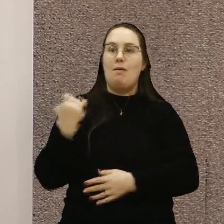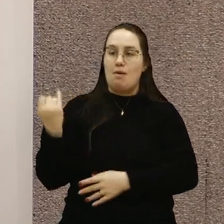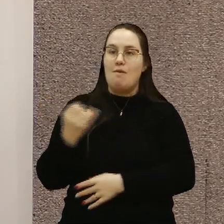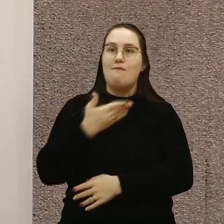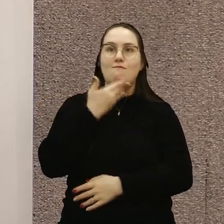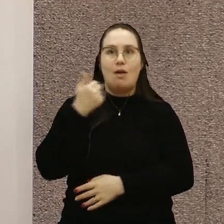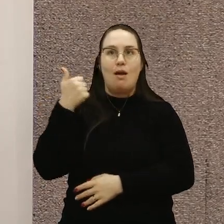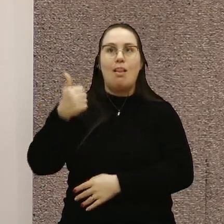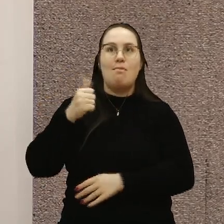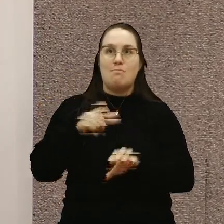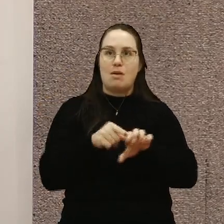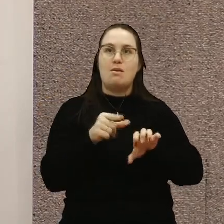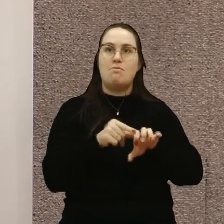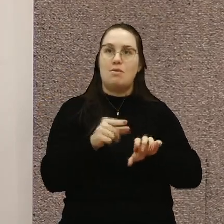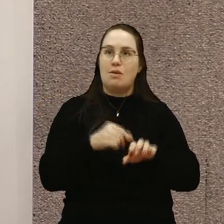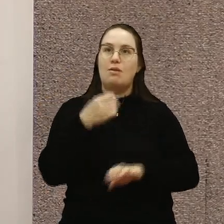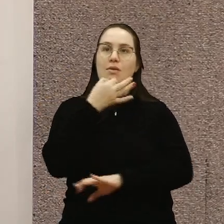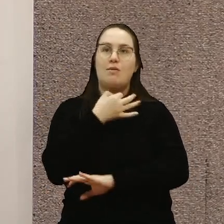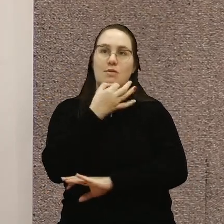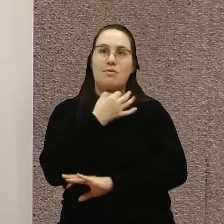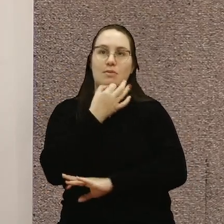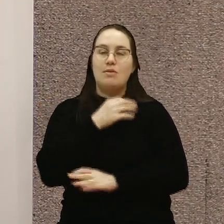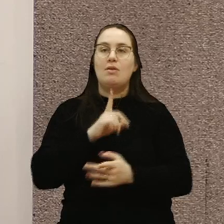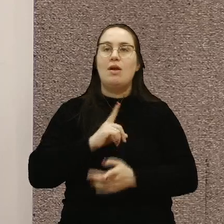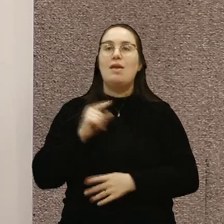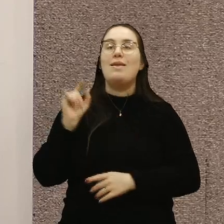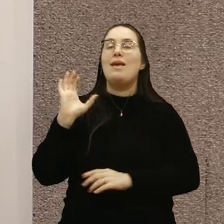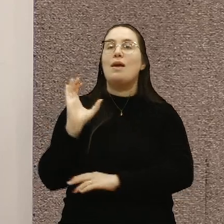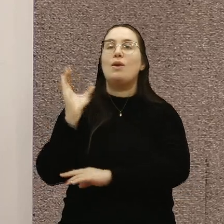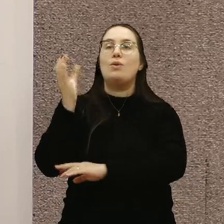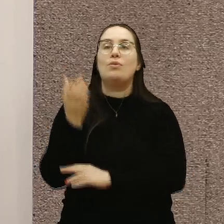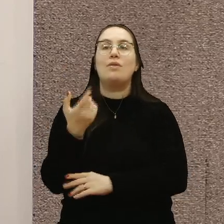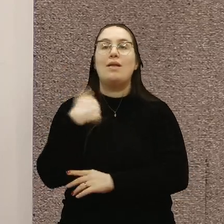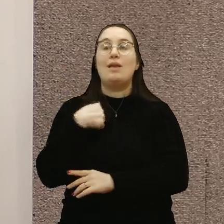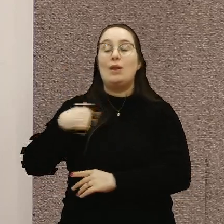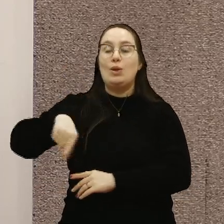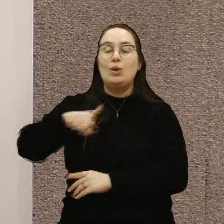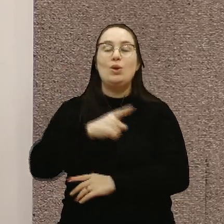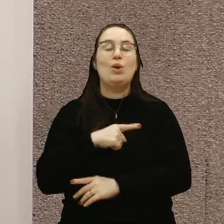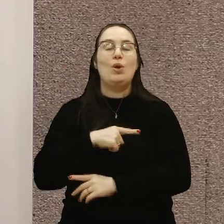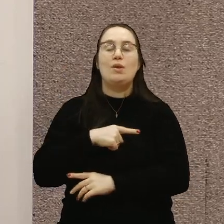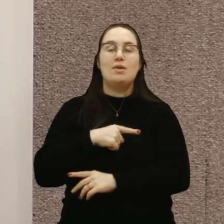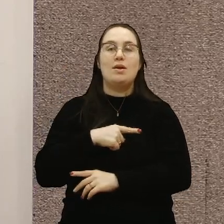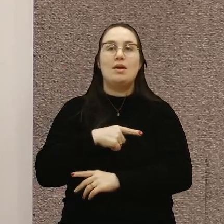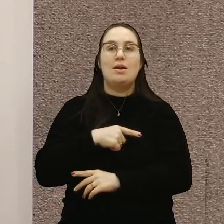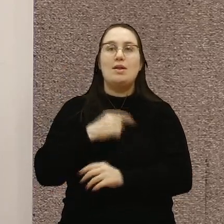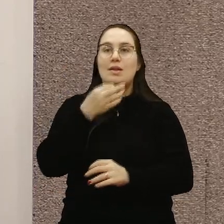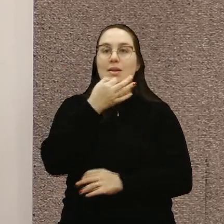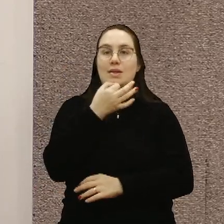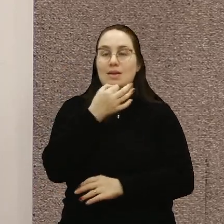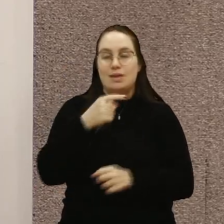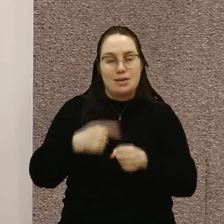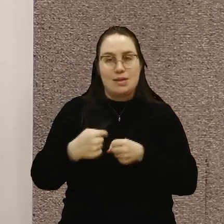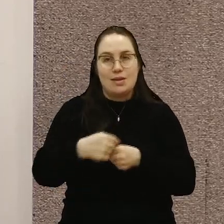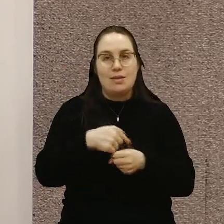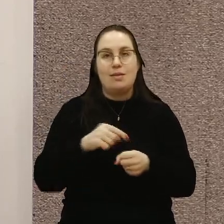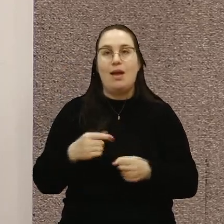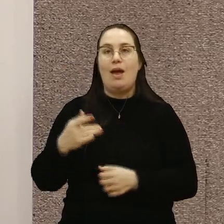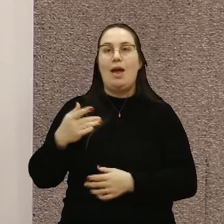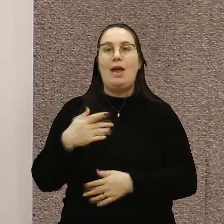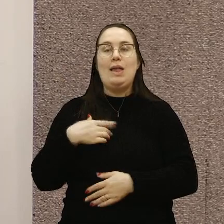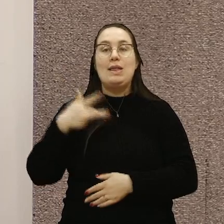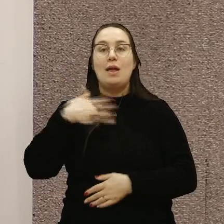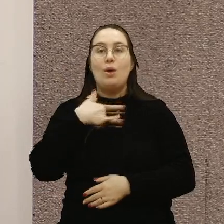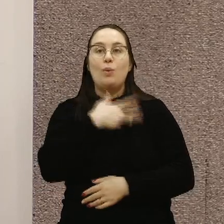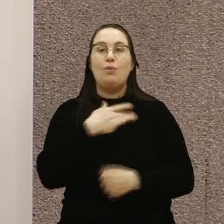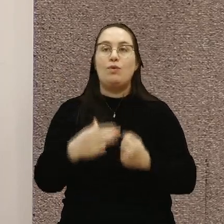do Sul. Então, são responsáveis por boa parte daquilo que acontece na nossa cidade de arrecadação e isso redunda lá saúde, segurança, educação